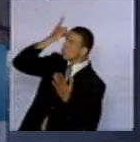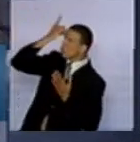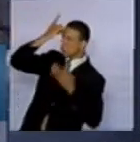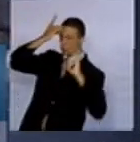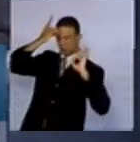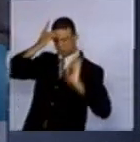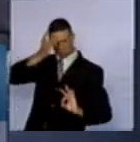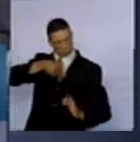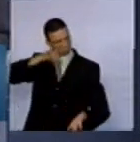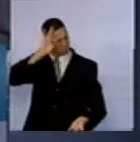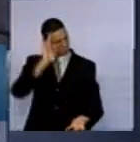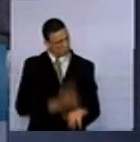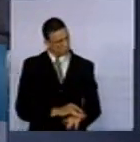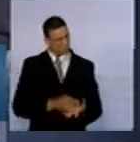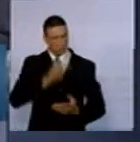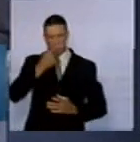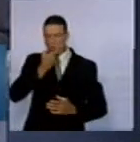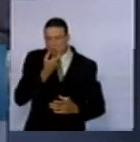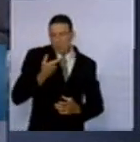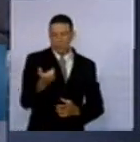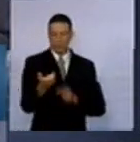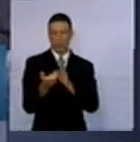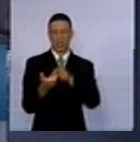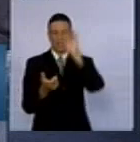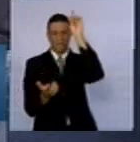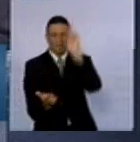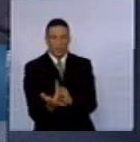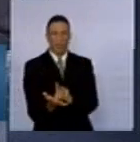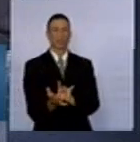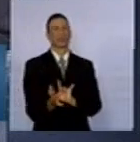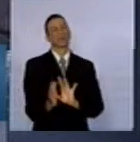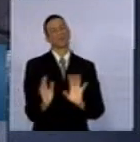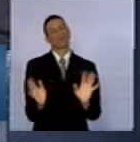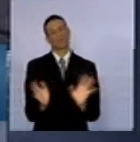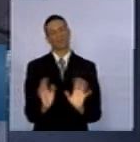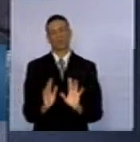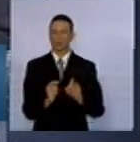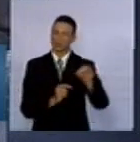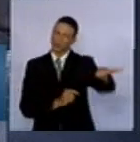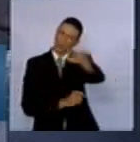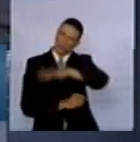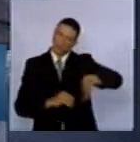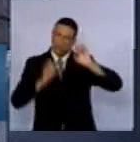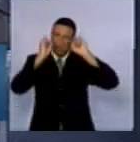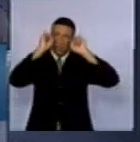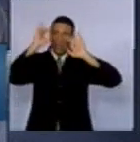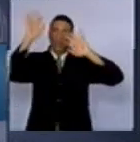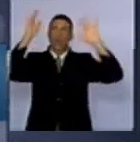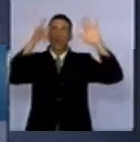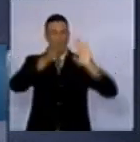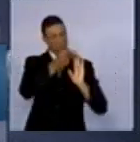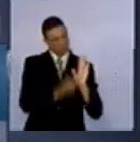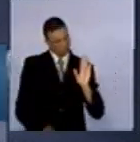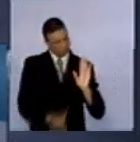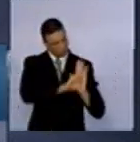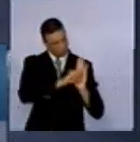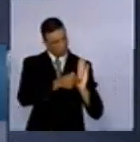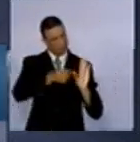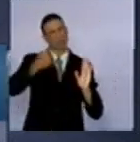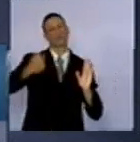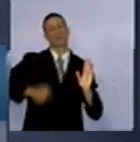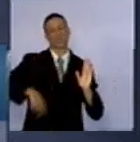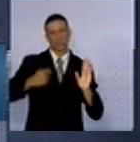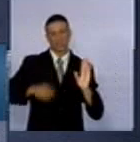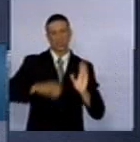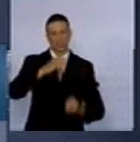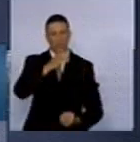a verdade nas minhas palavras mas gostaria de levantar essa grande reflexão ele é um projeto de lei necessário que se